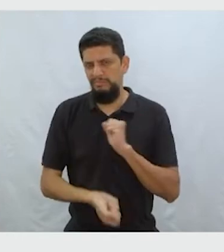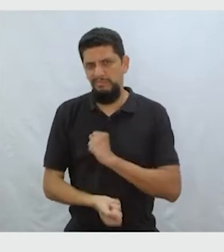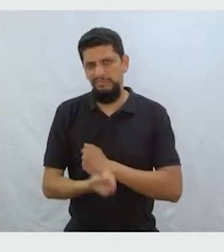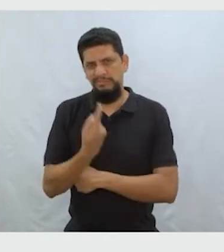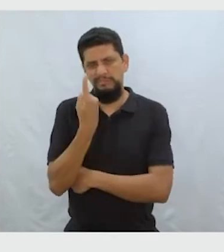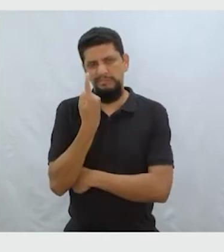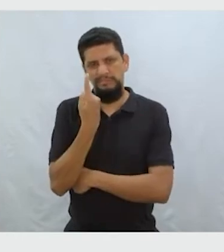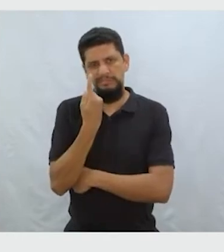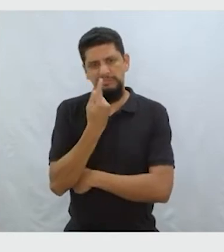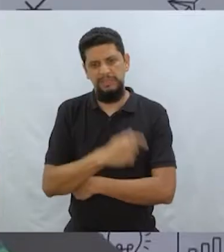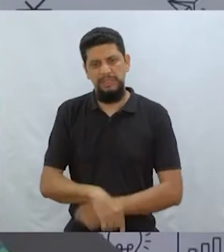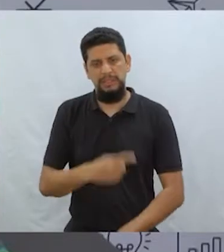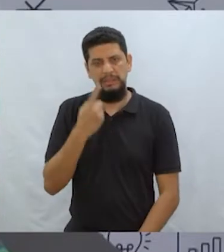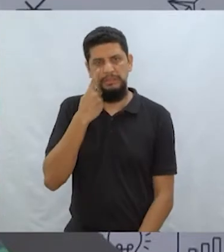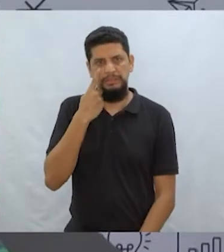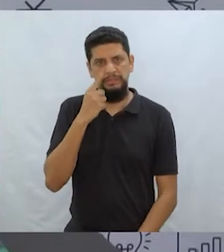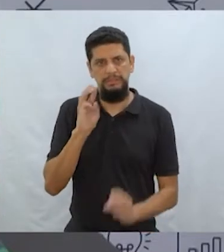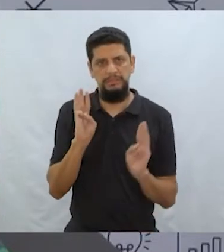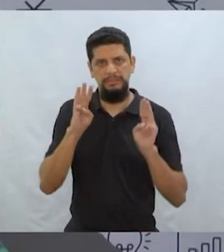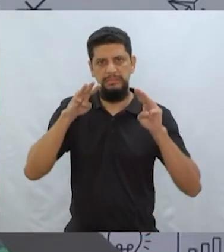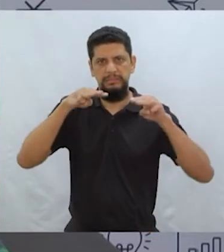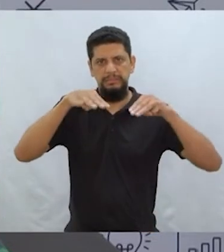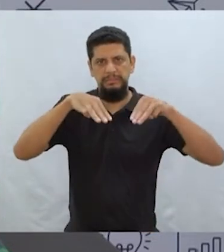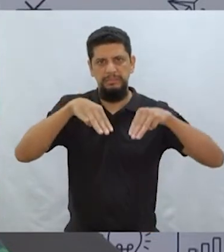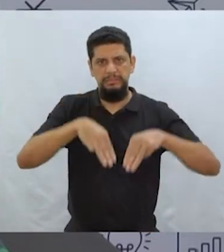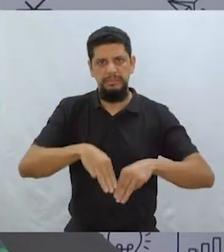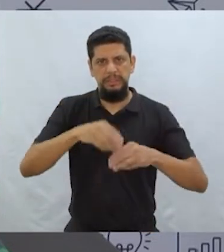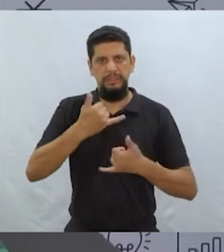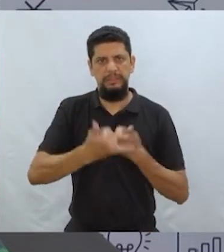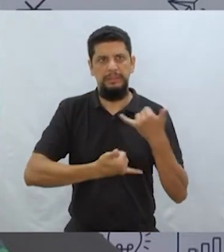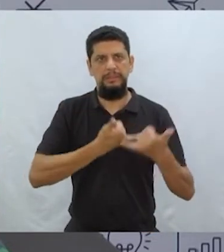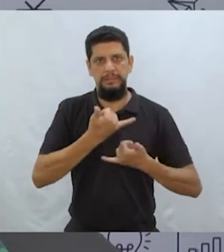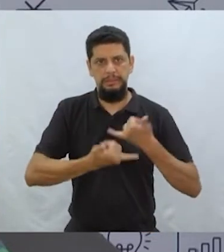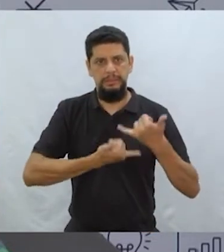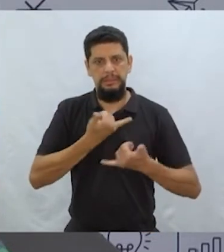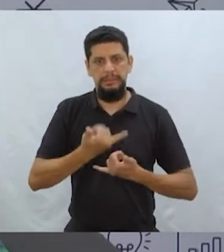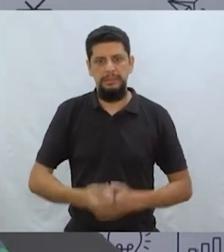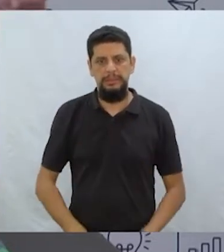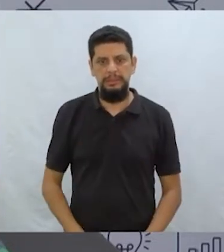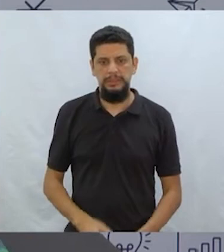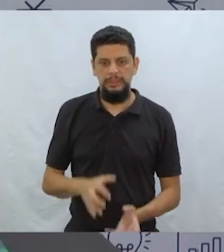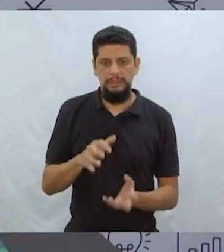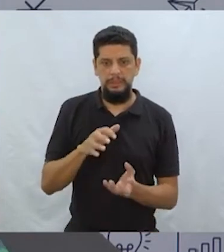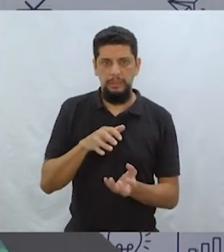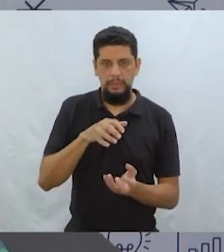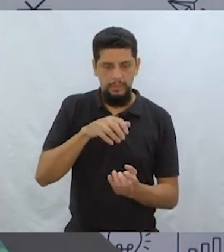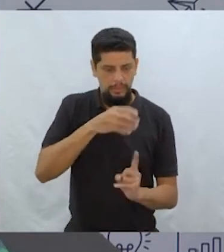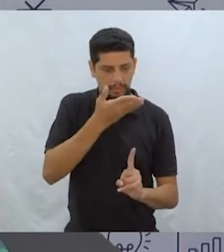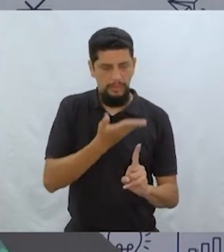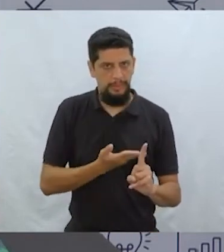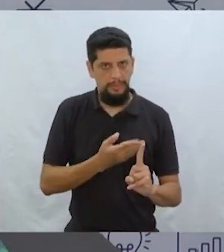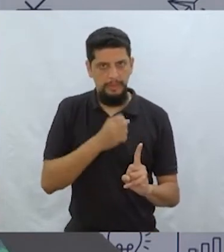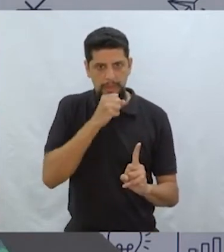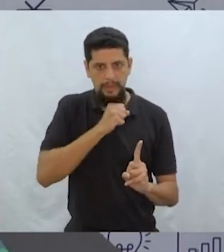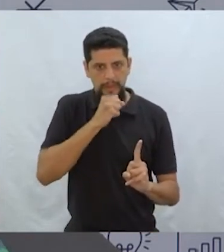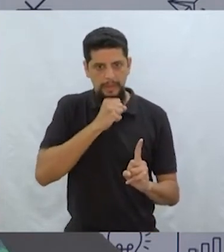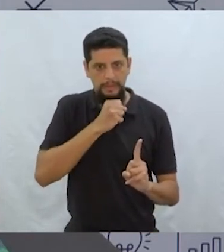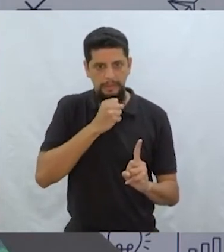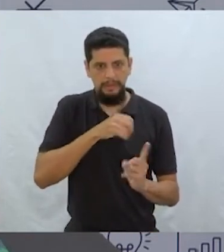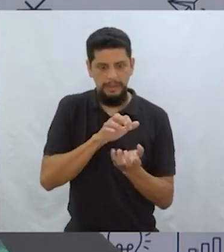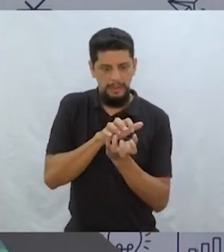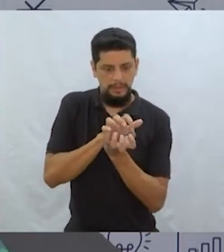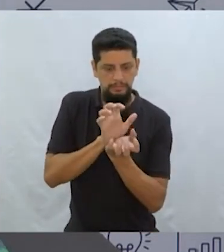Uai olha só que fim deu a brincadeira com o bisavô ele